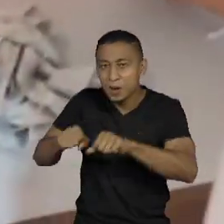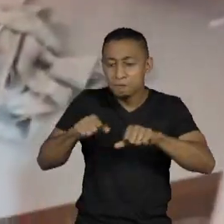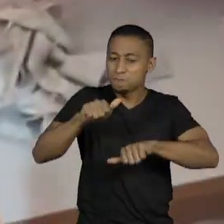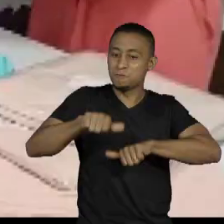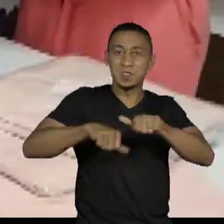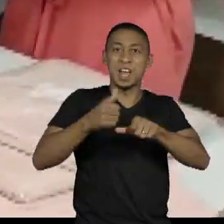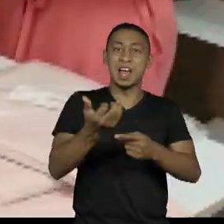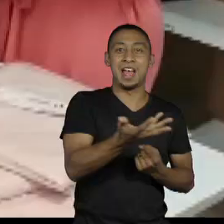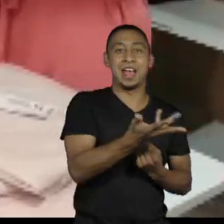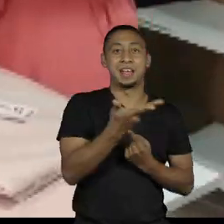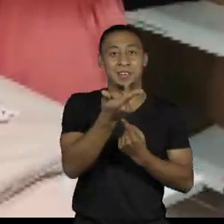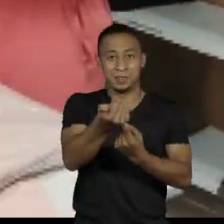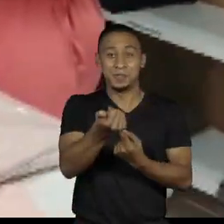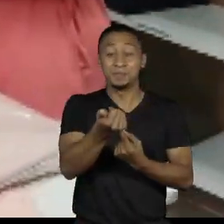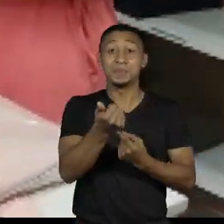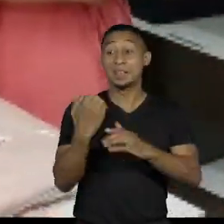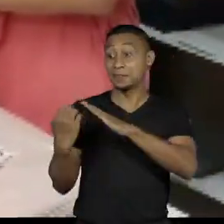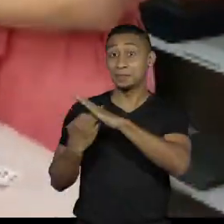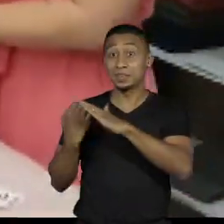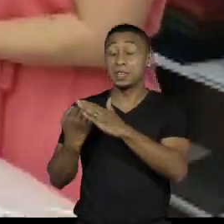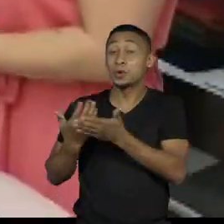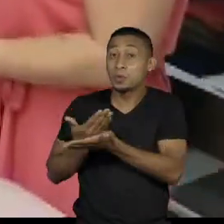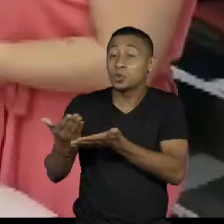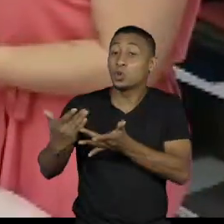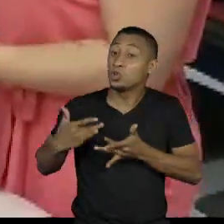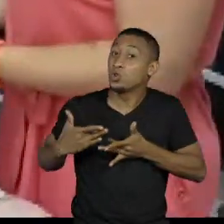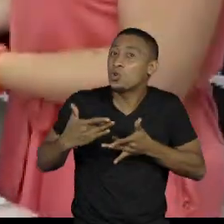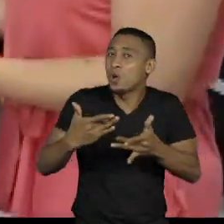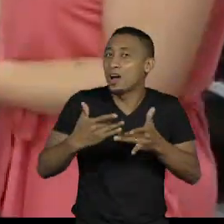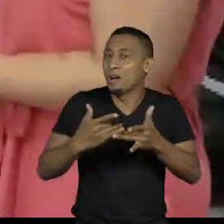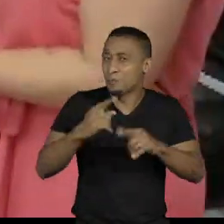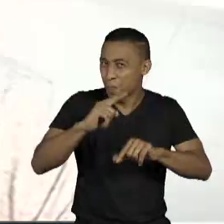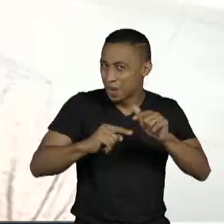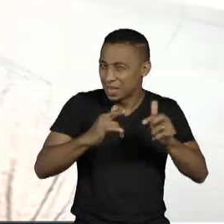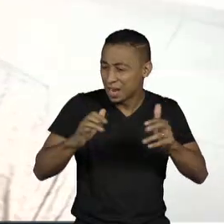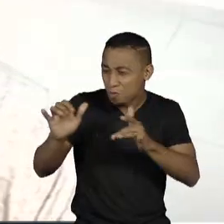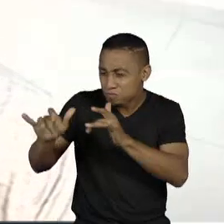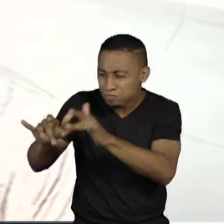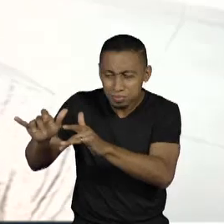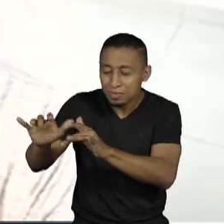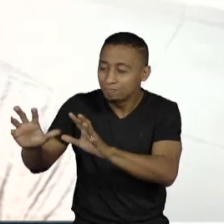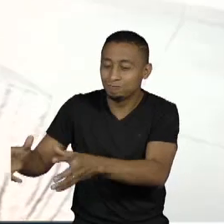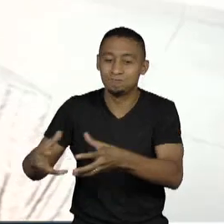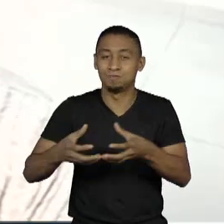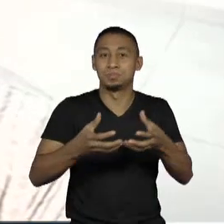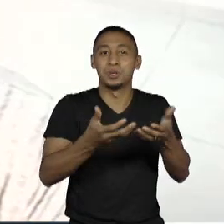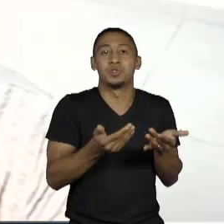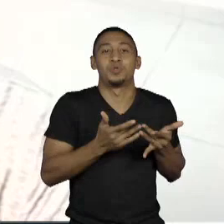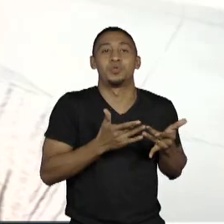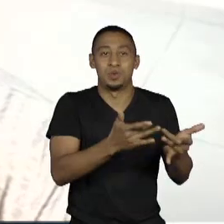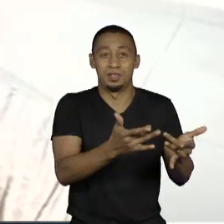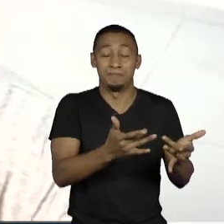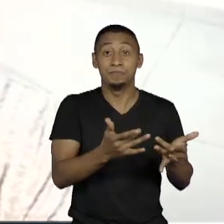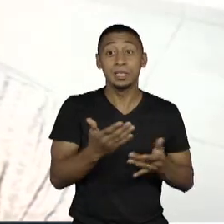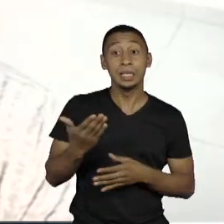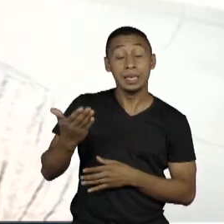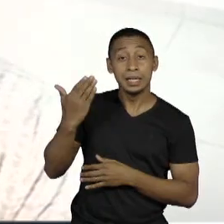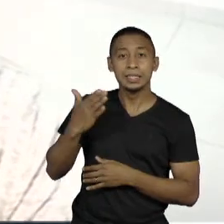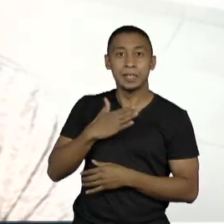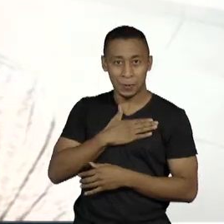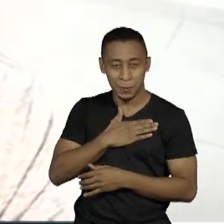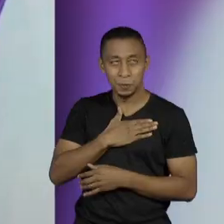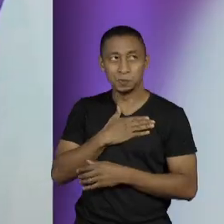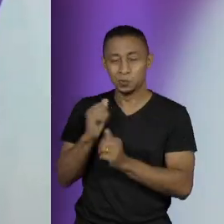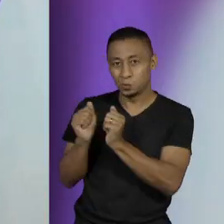começaram a doar os retalhos para um grupo de artesãs, como Sandra. Quando a gente pensou, eu e a minha irmã, em desenvolver